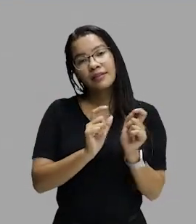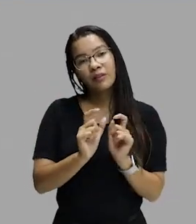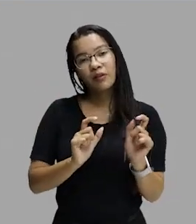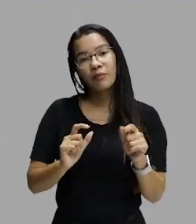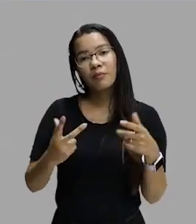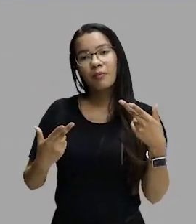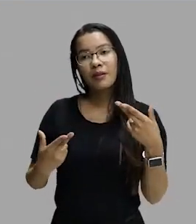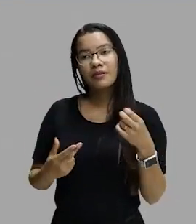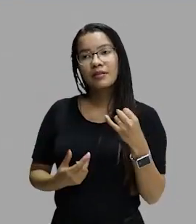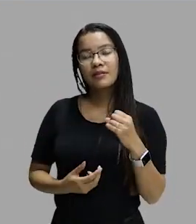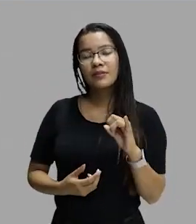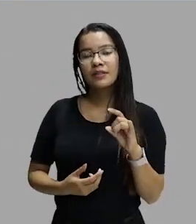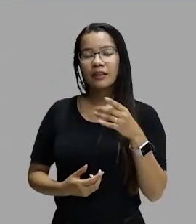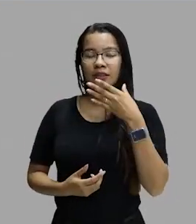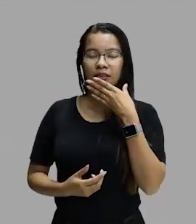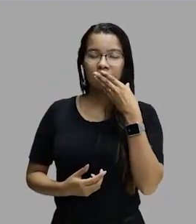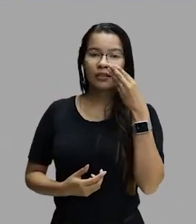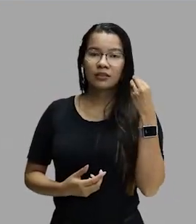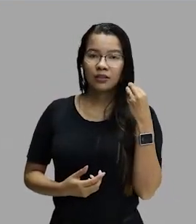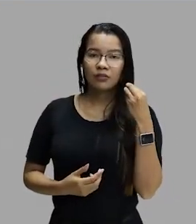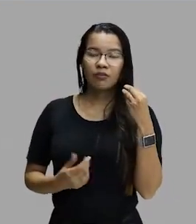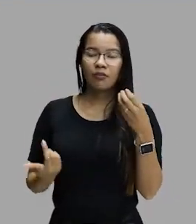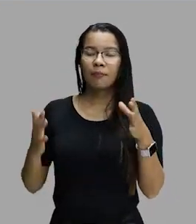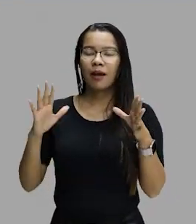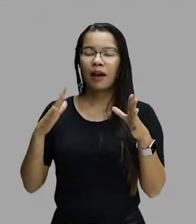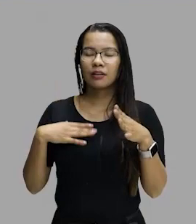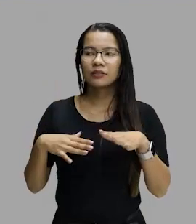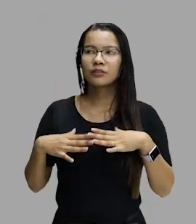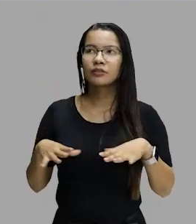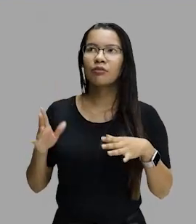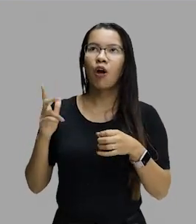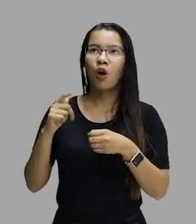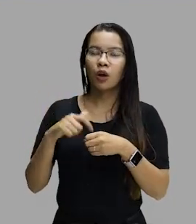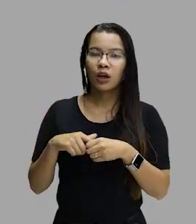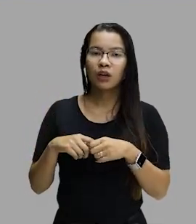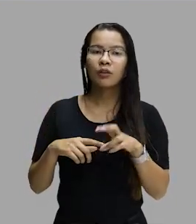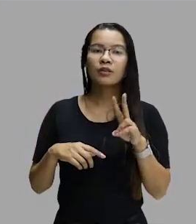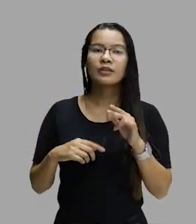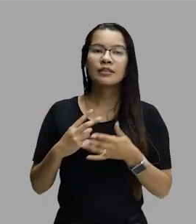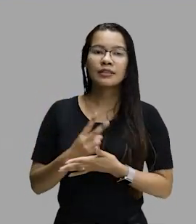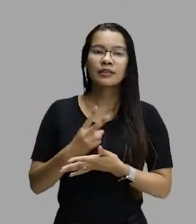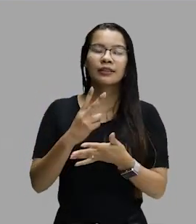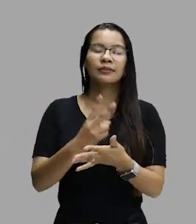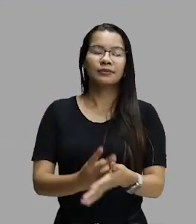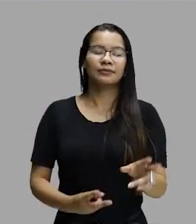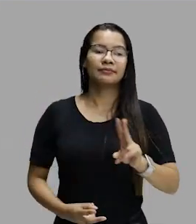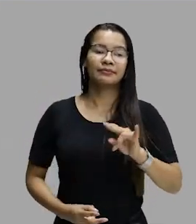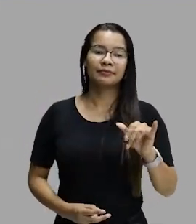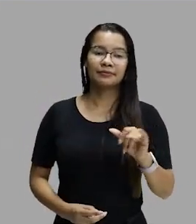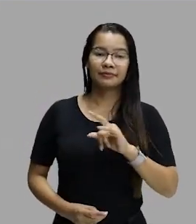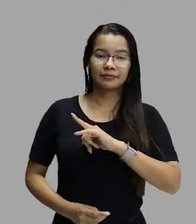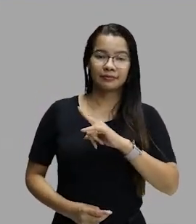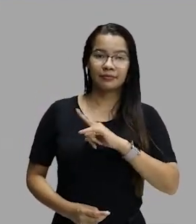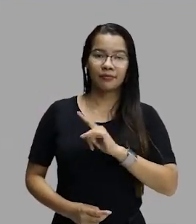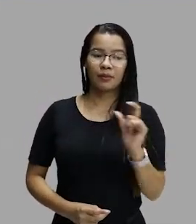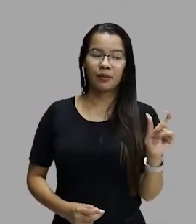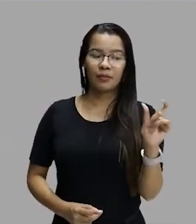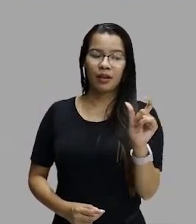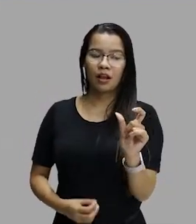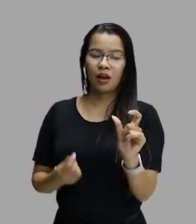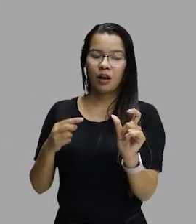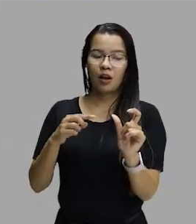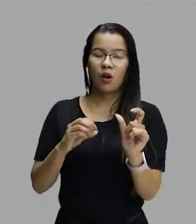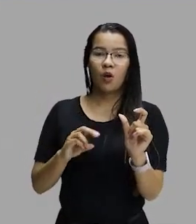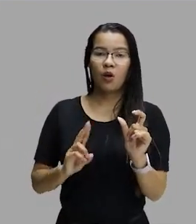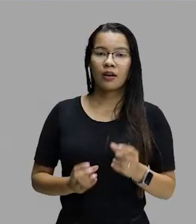às vezes, esqueça. Ah, peraí, voltando. Não, nessa parte aqui, eu tenho que voltar. Sempre vai haver uma palavra, uma expressão